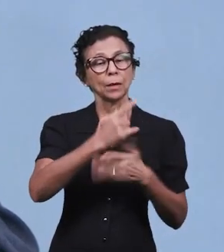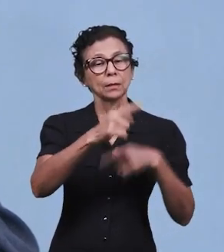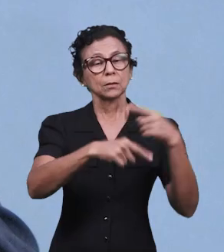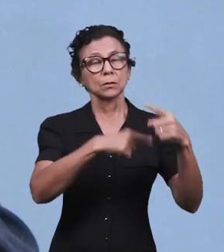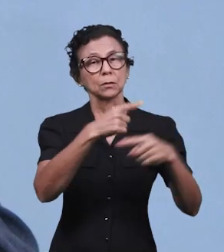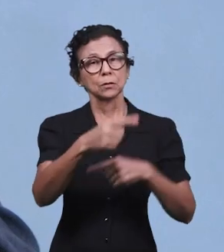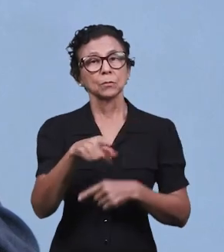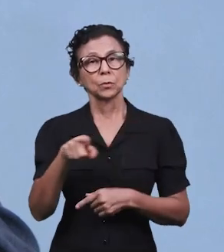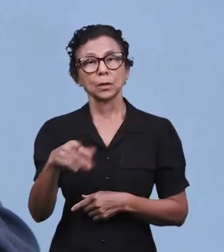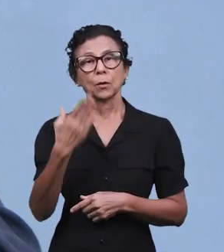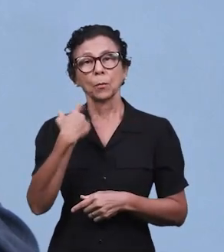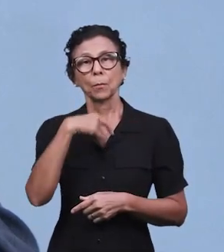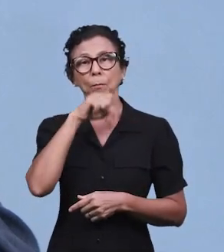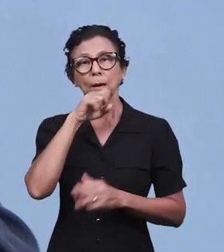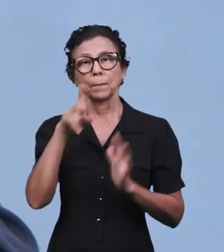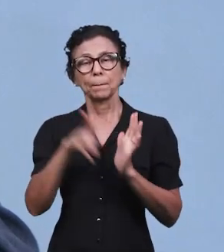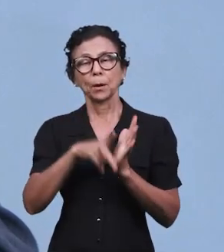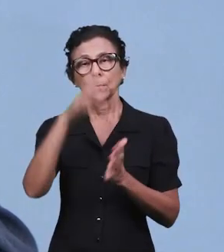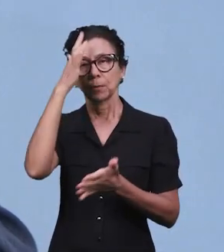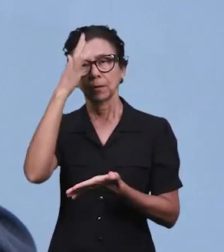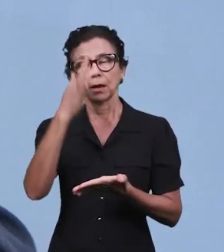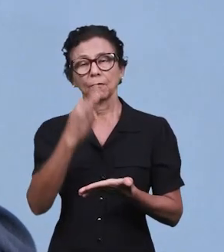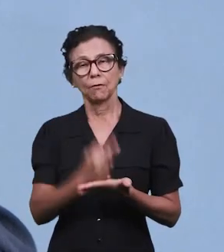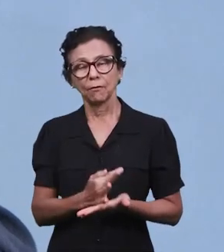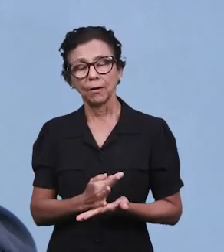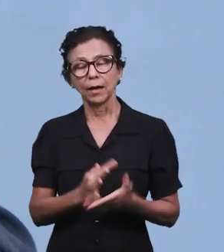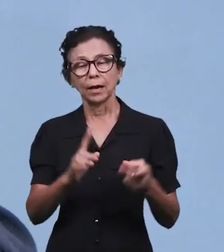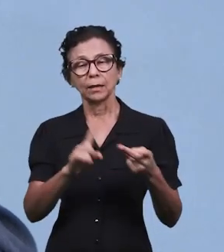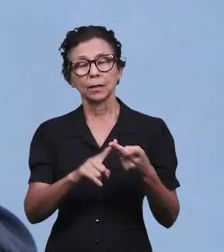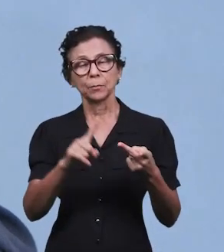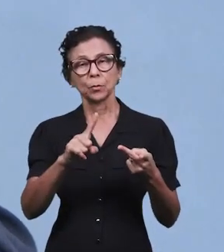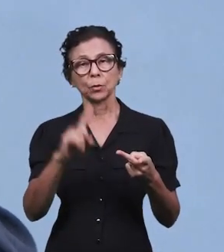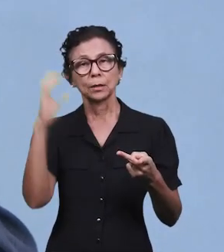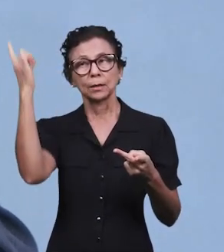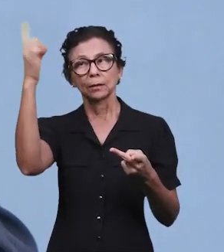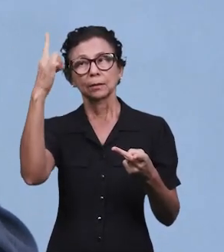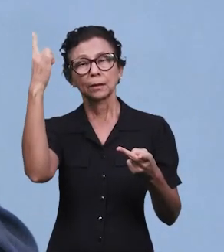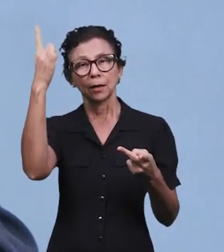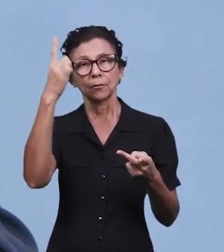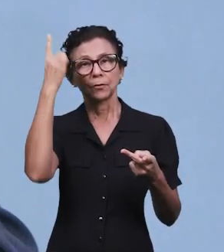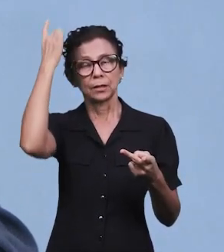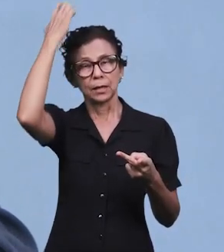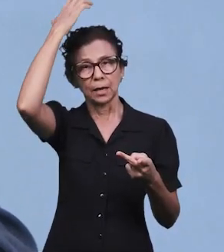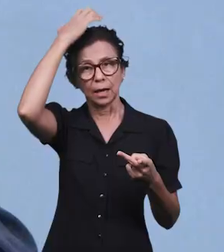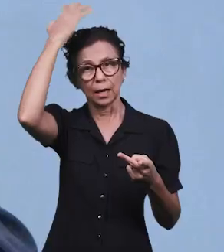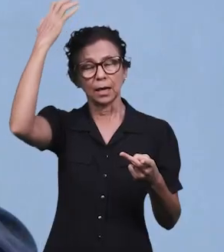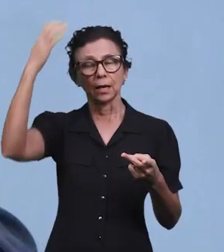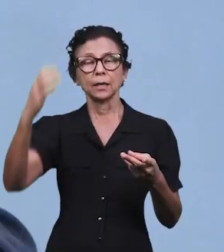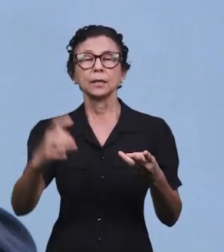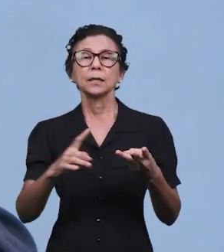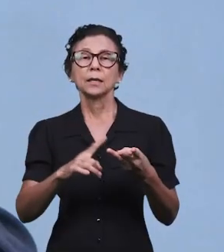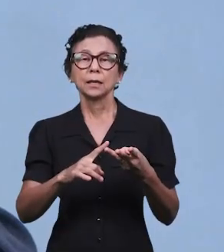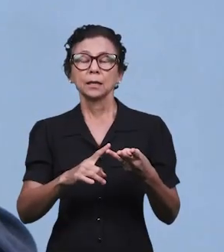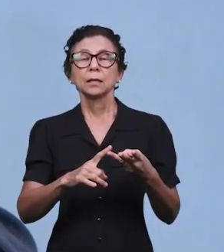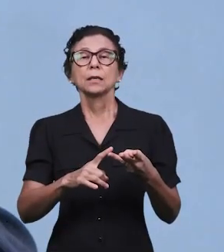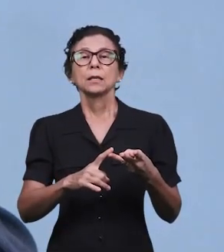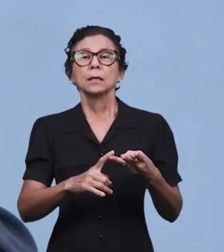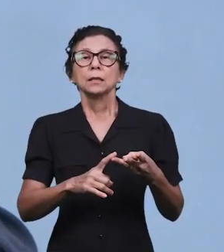era o pai da fé. Ela passa por Davi, ela inclui a linhagem real de